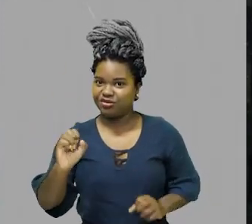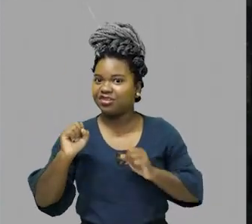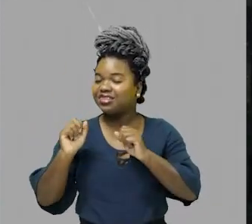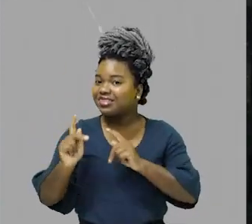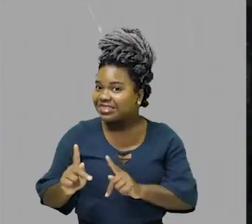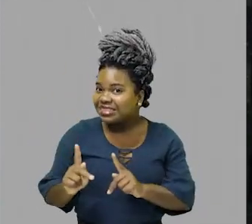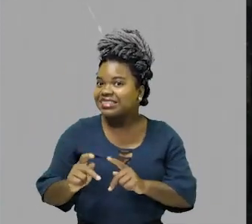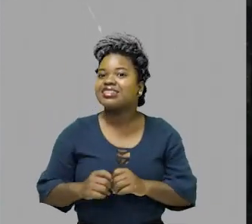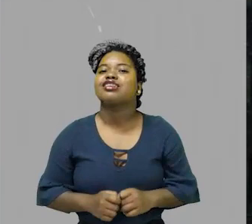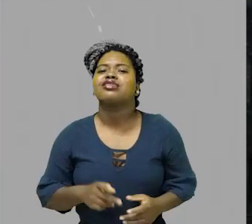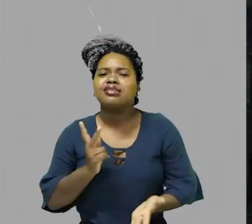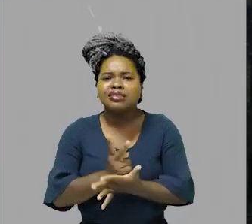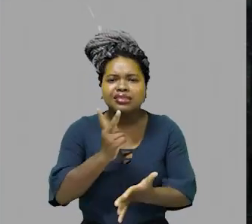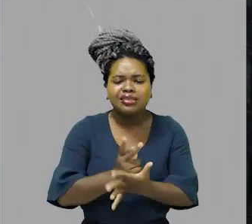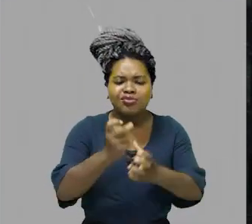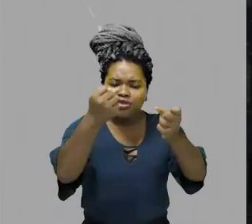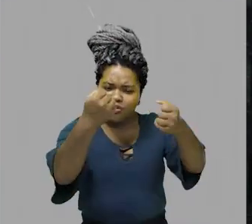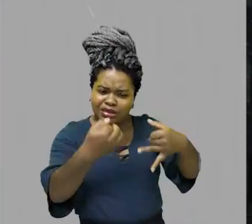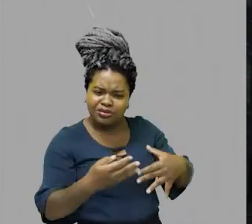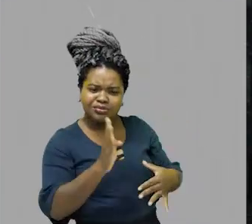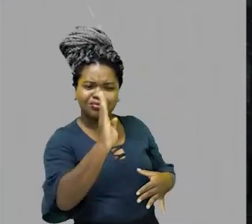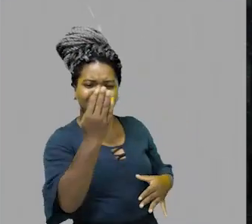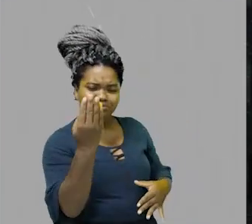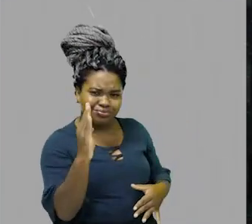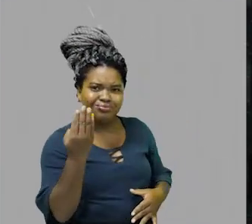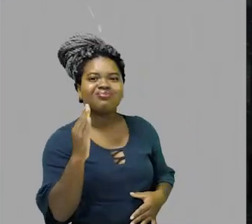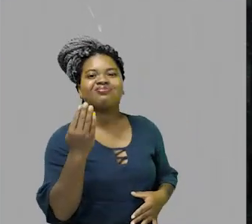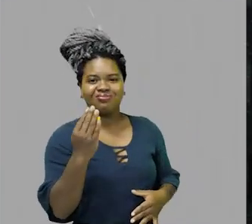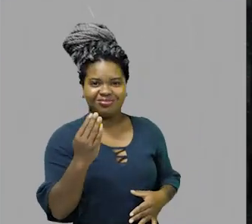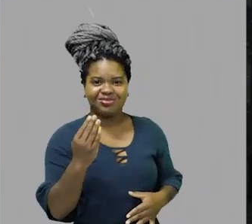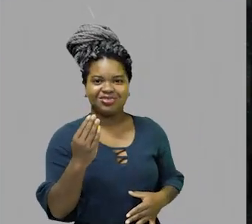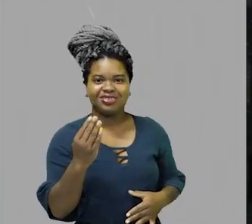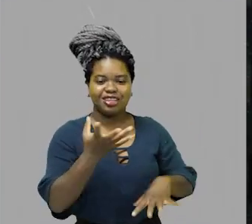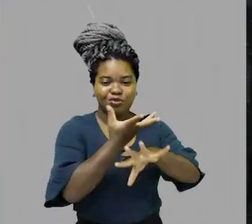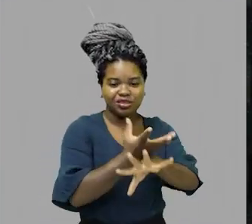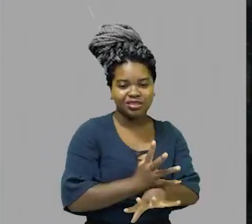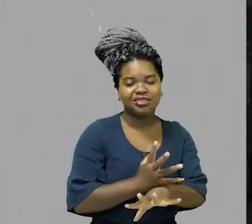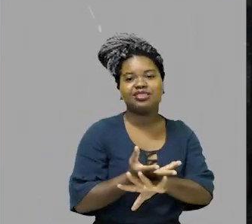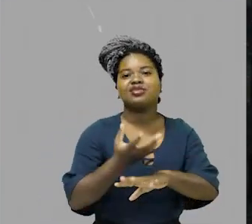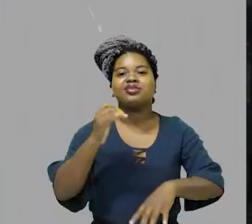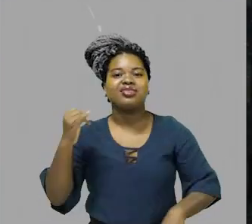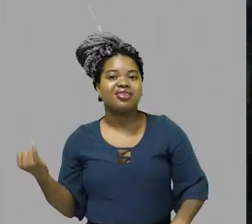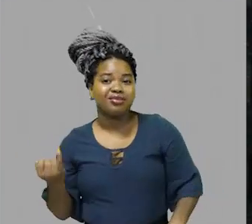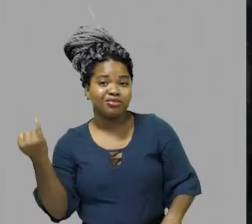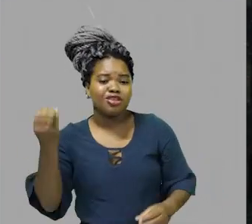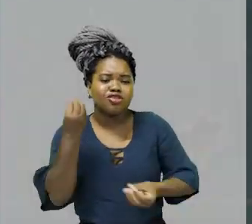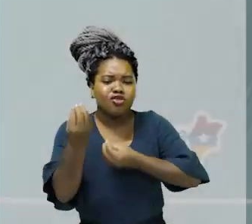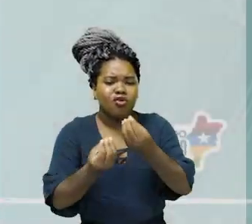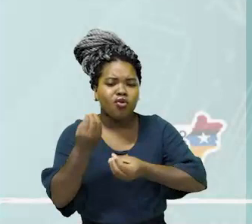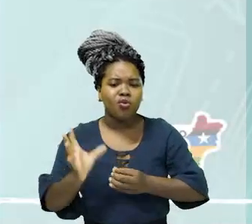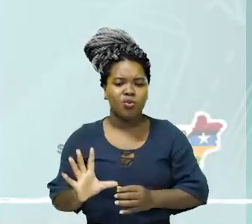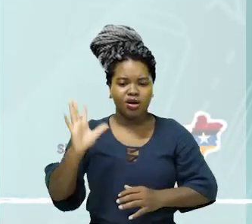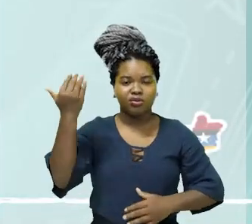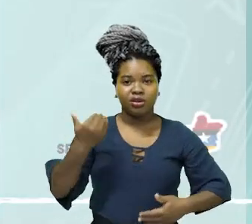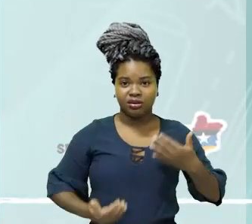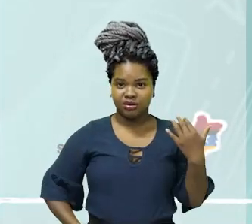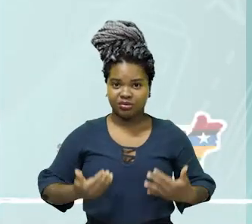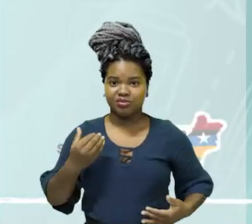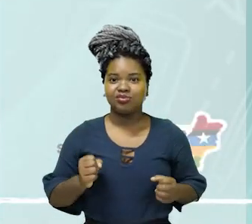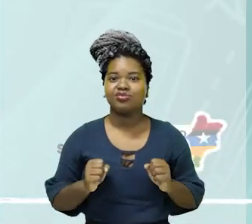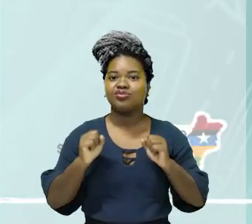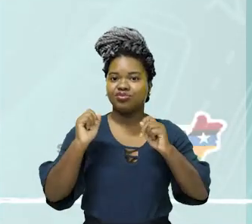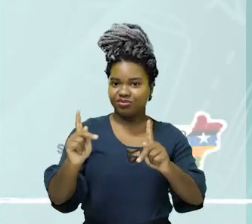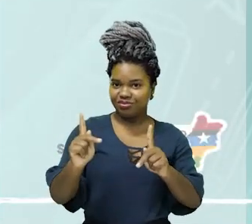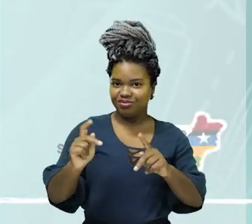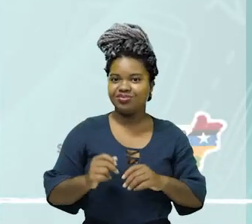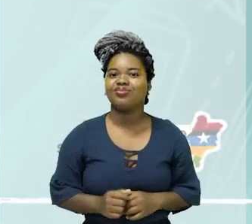desses conhecimentos a respeito de biologia, uma disciplina tão importante para a gente entender como é que funciona o nosso organismo, ok? Então,